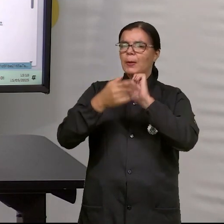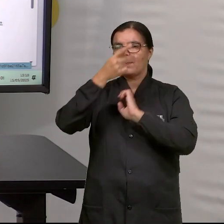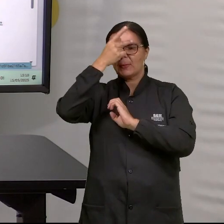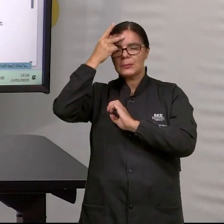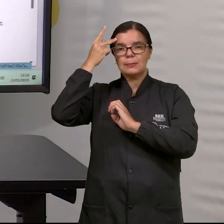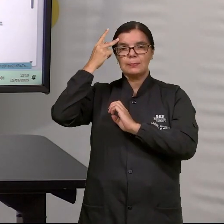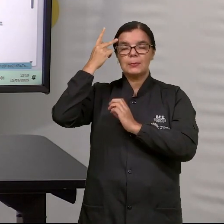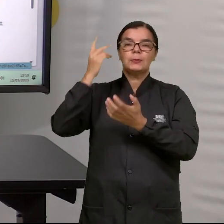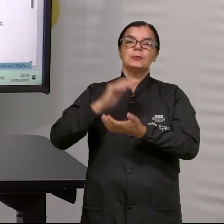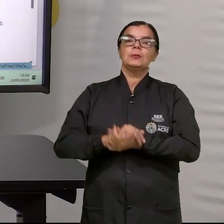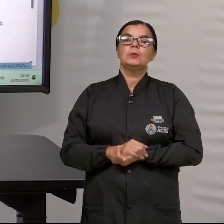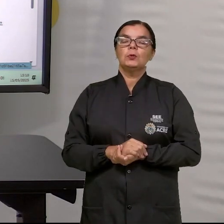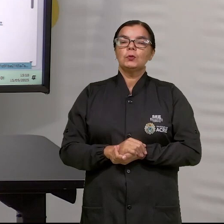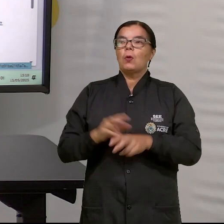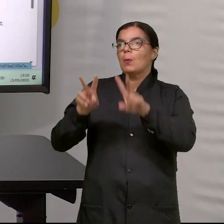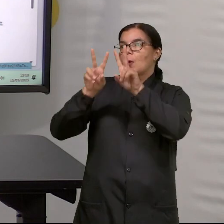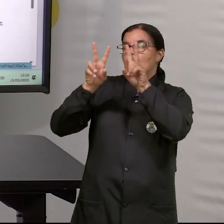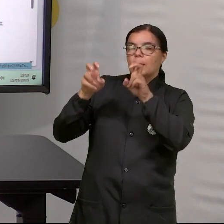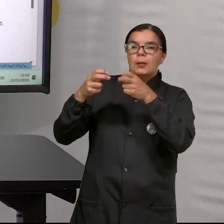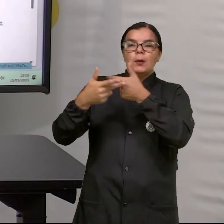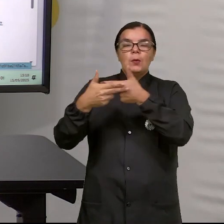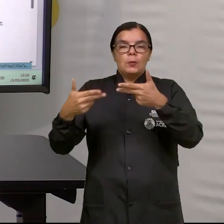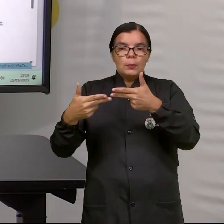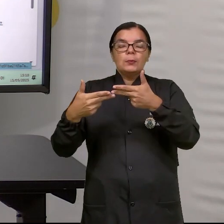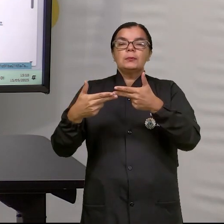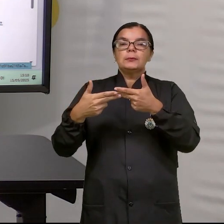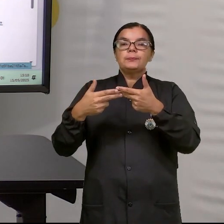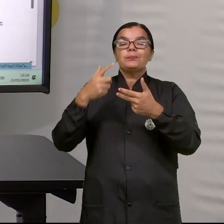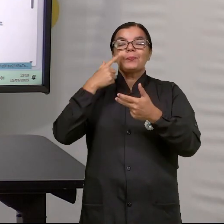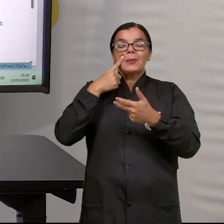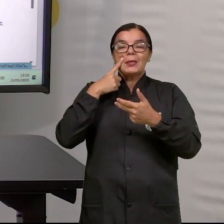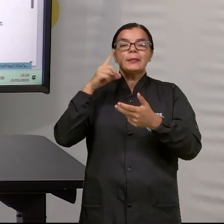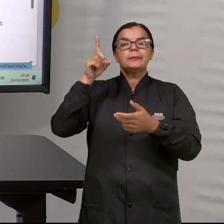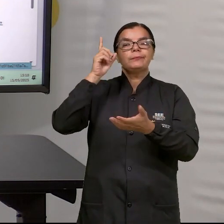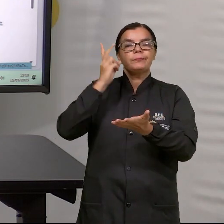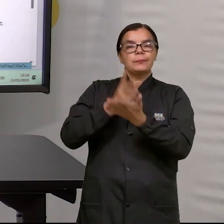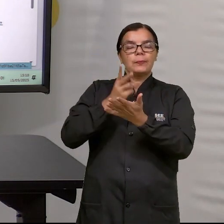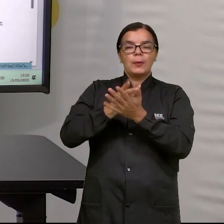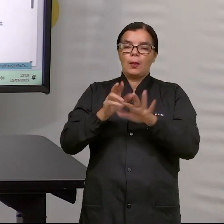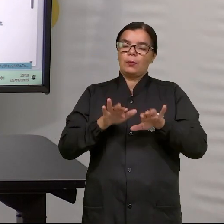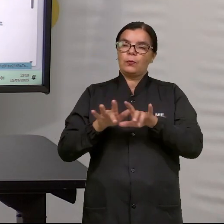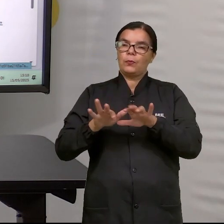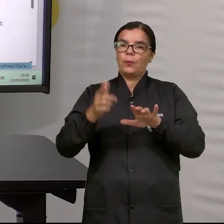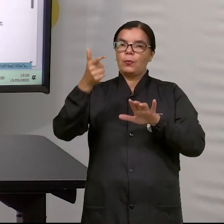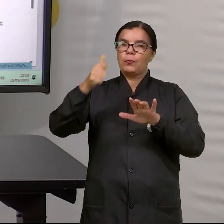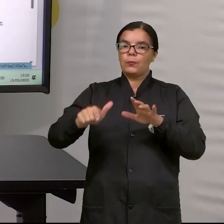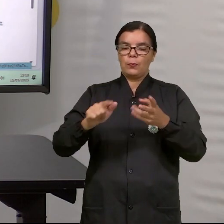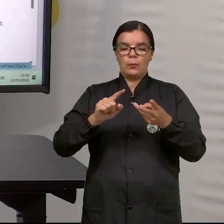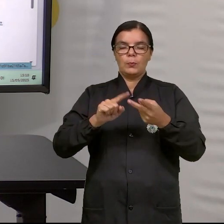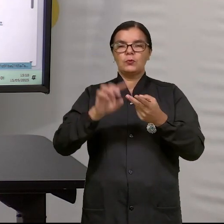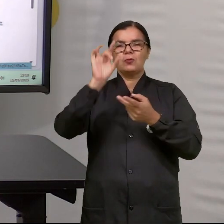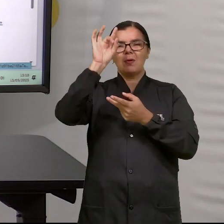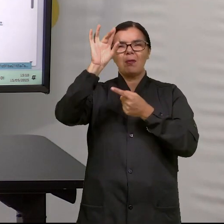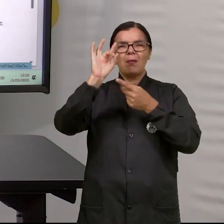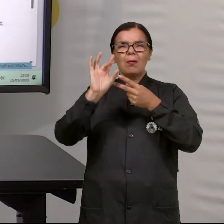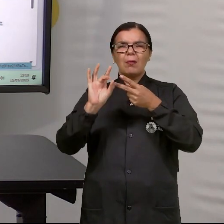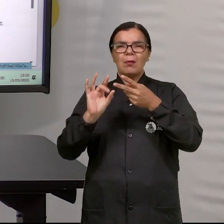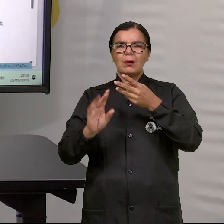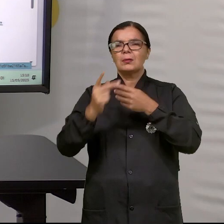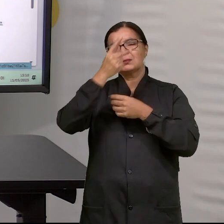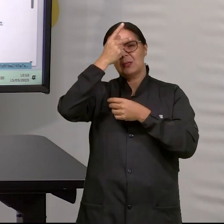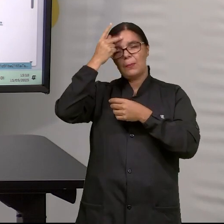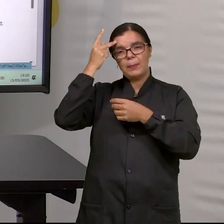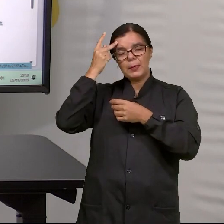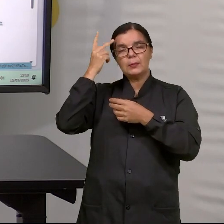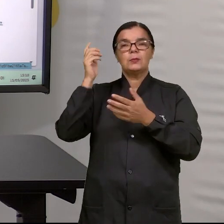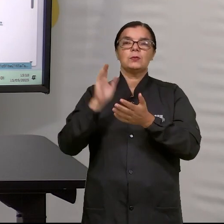pessoas sobre tal situação, e aquilo é corriqueiro, para você estar digitando toda vez. Vou digitar o nome daquela pessoa, você manda